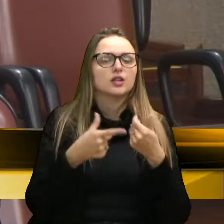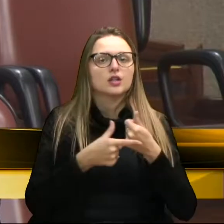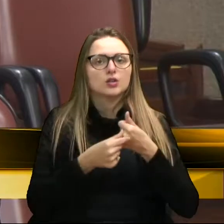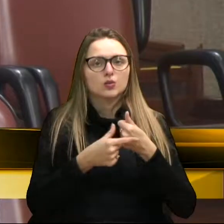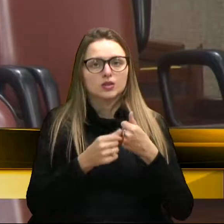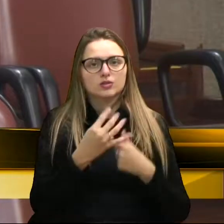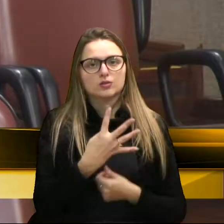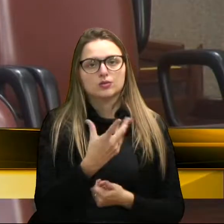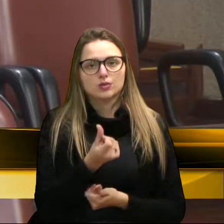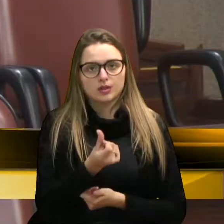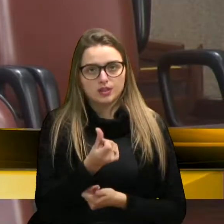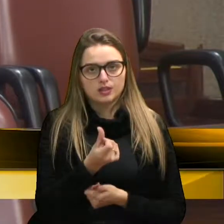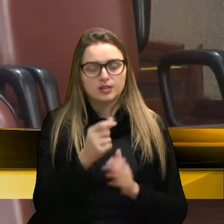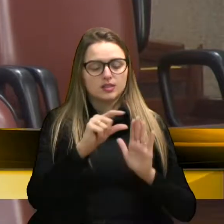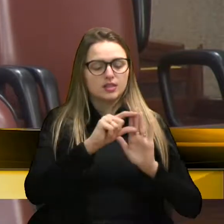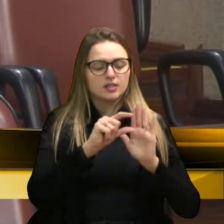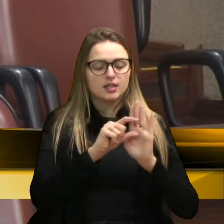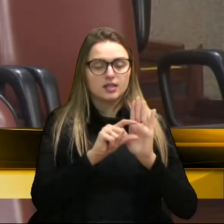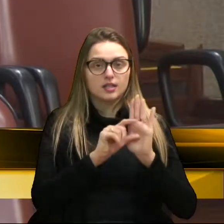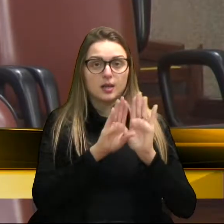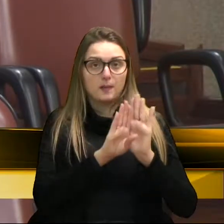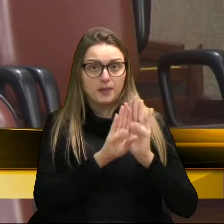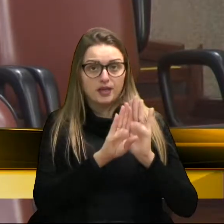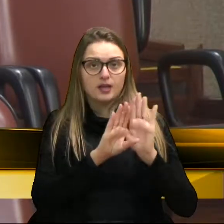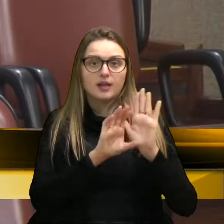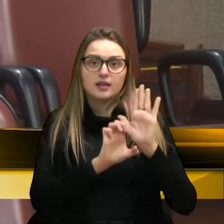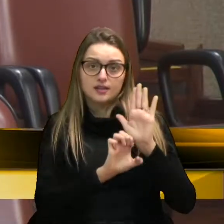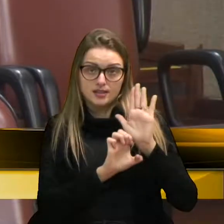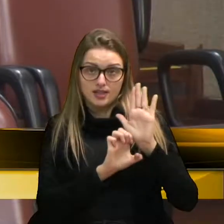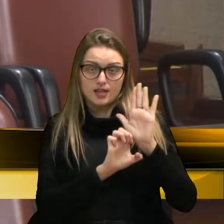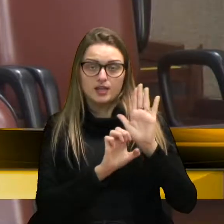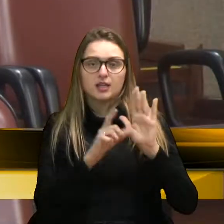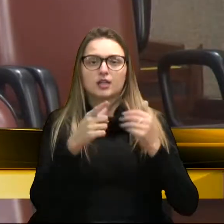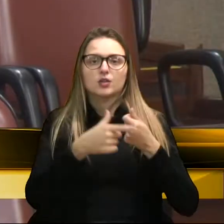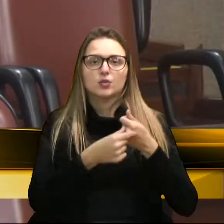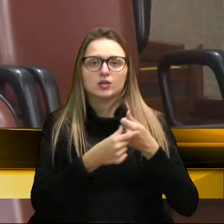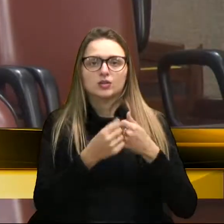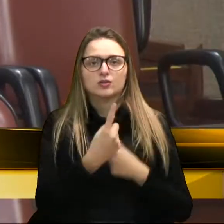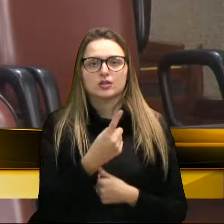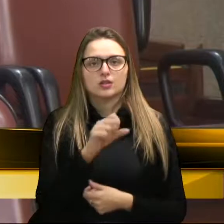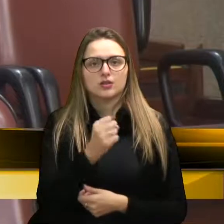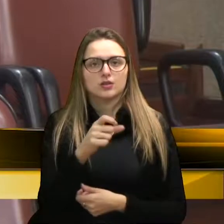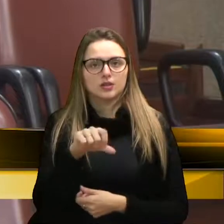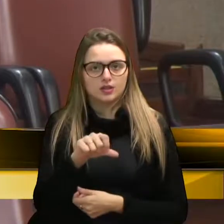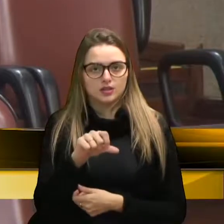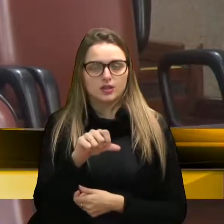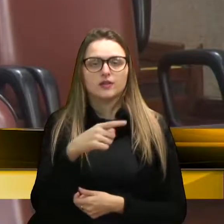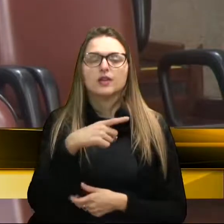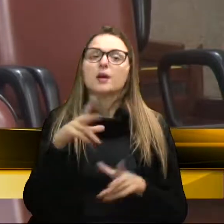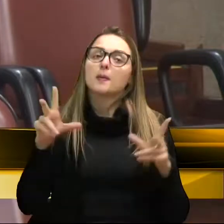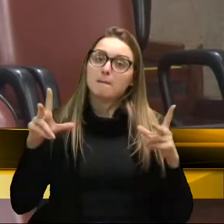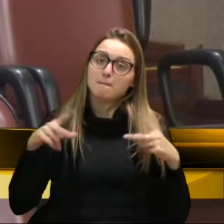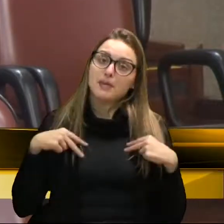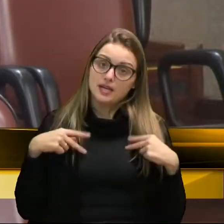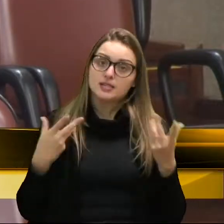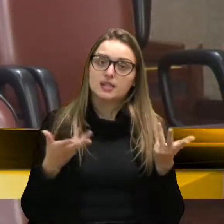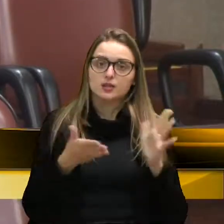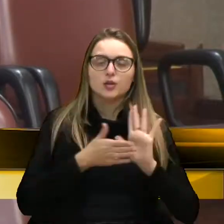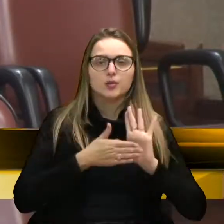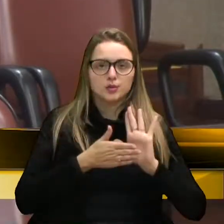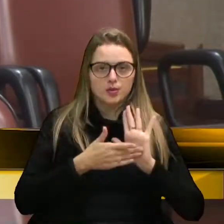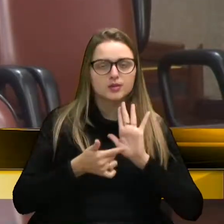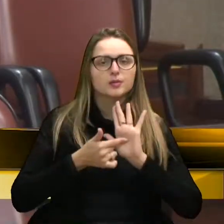46, alíneas B e E do artigo 189. Meritória, sem dúvida, a proposta